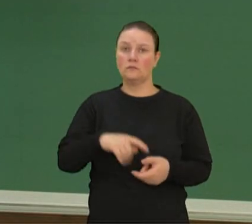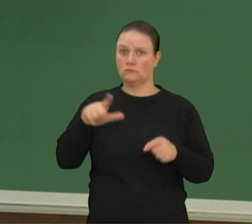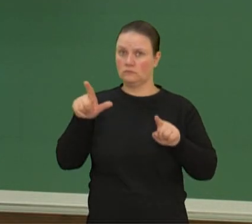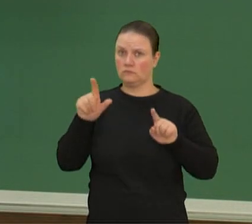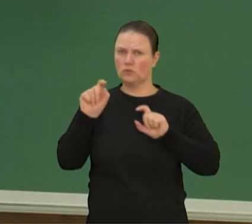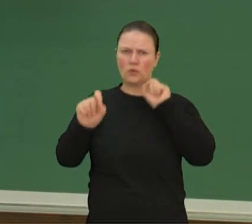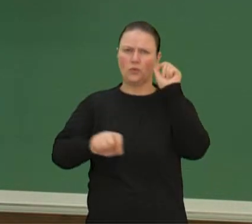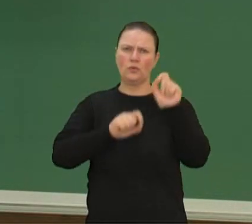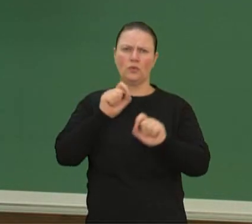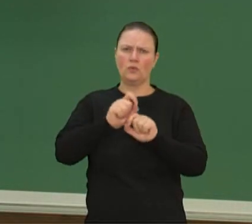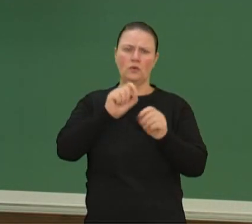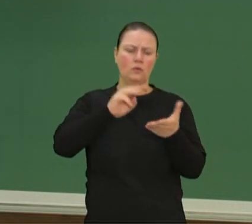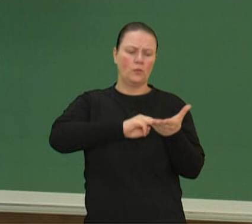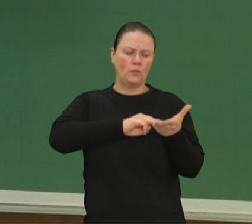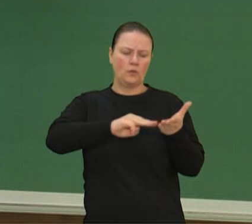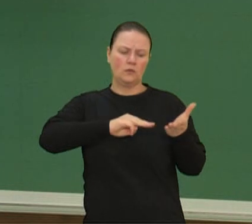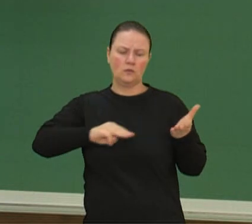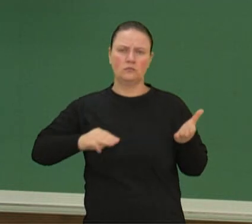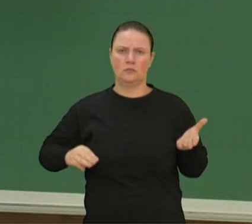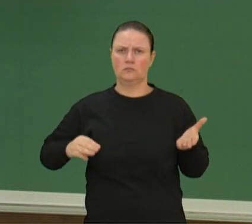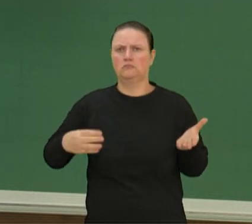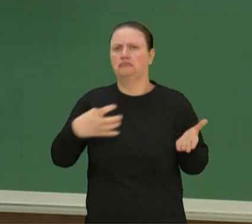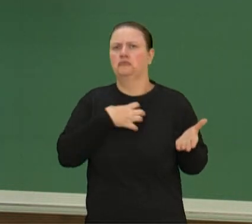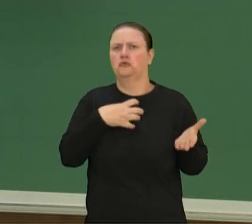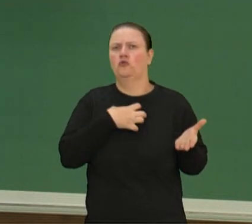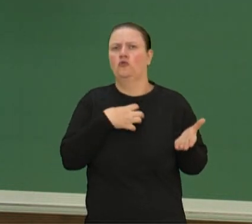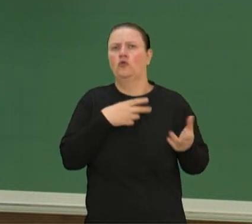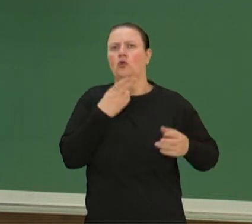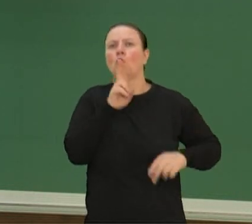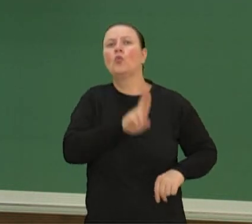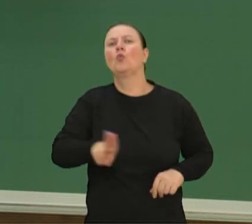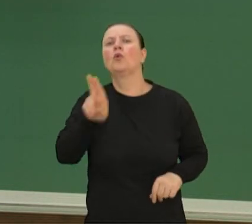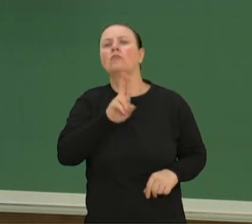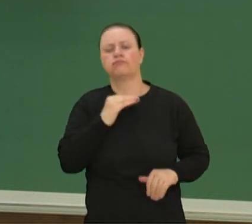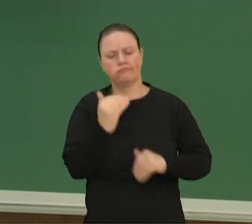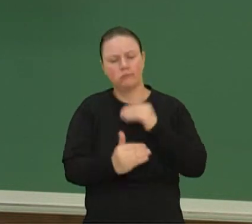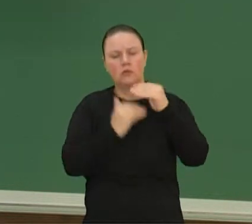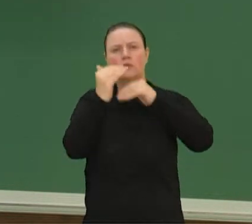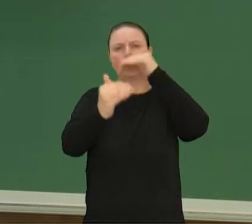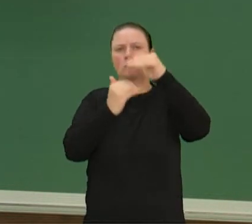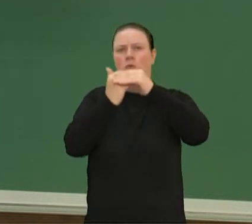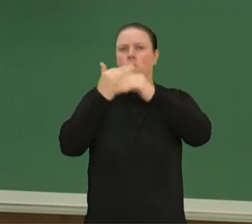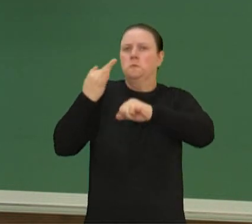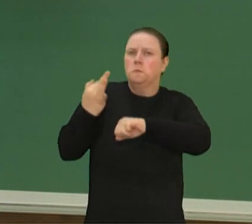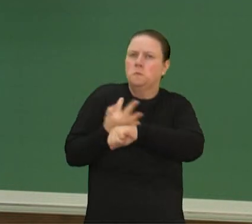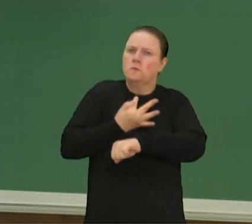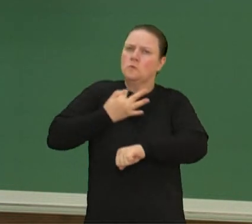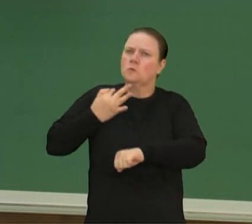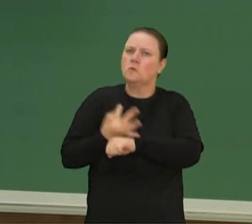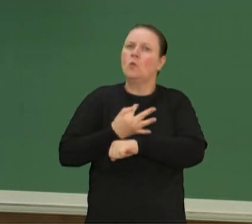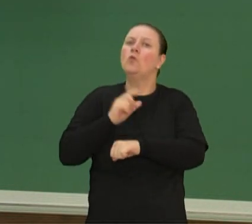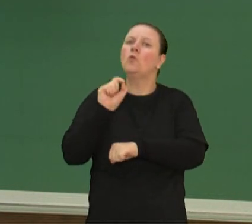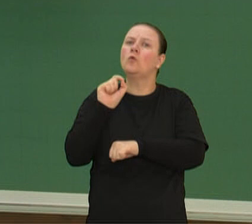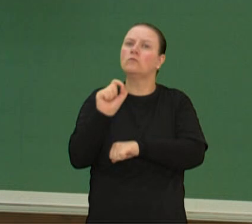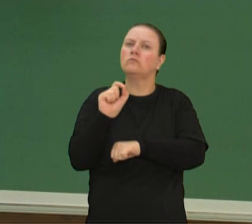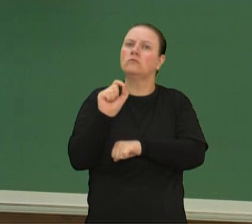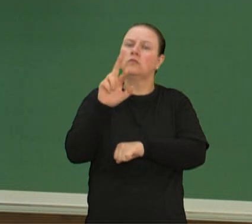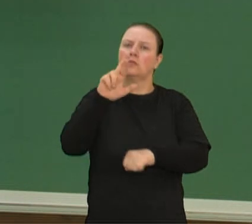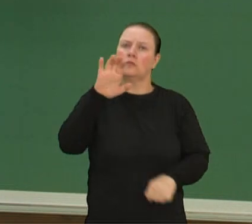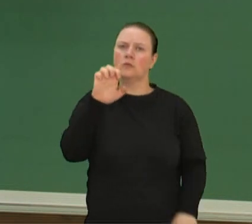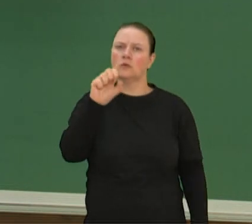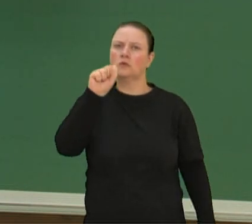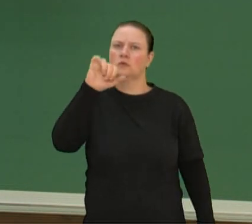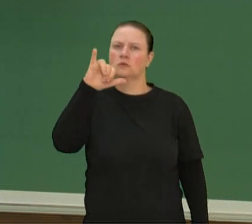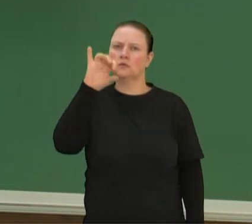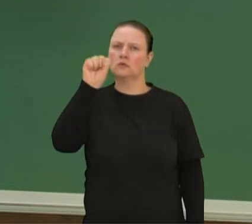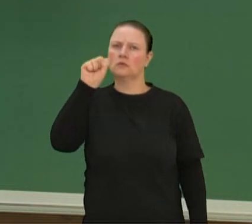Então, quais são os métodos, ou seja, as maneiras que eu vou utilizar para desenvolver essa resistência? Então, existem os métodos contínuos,